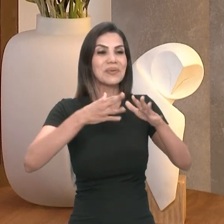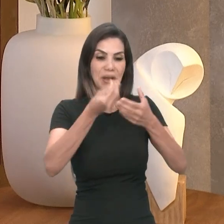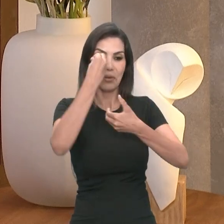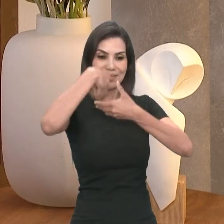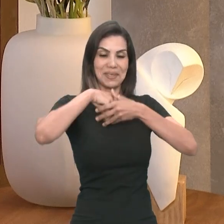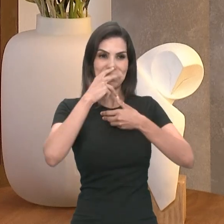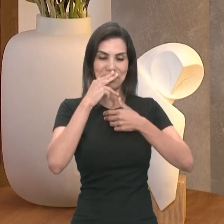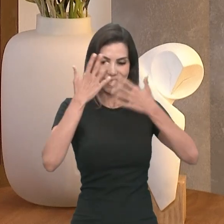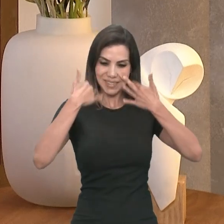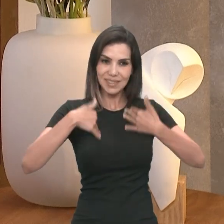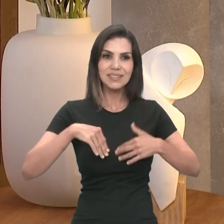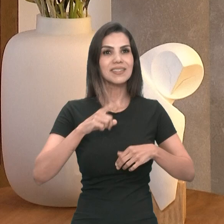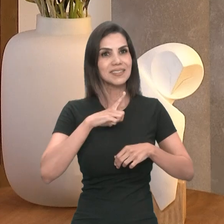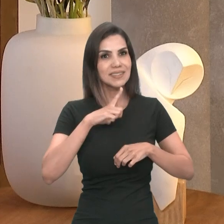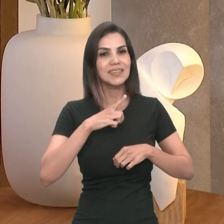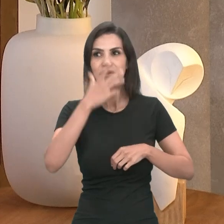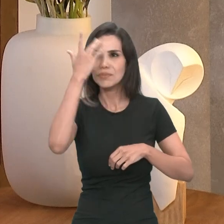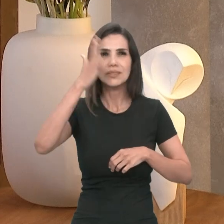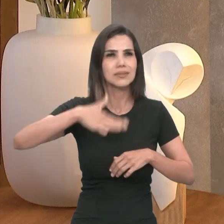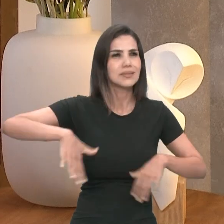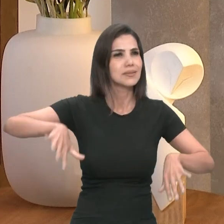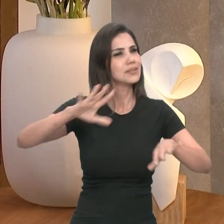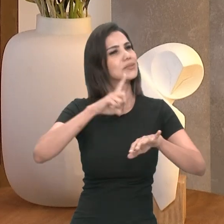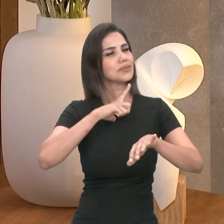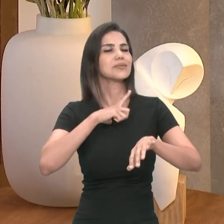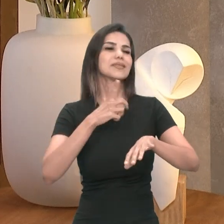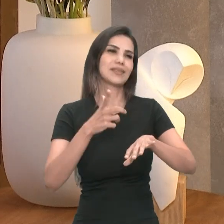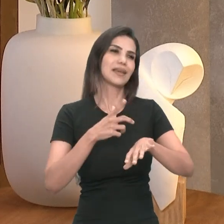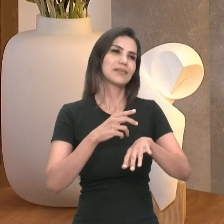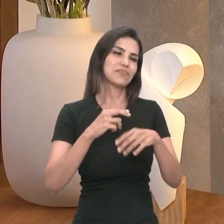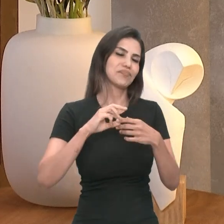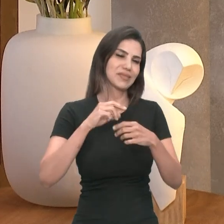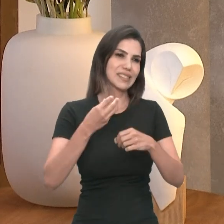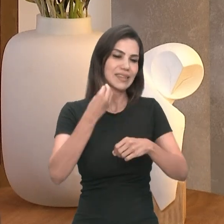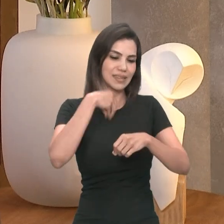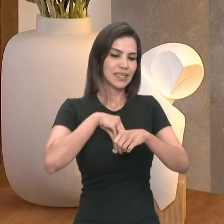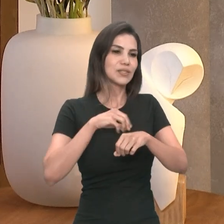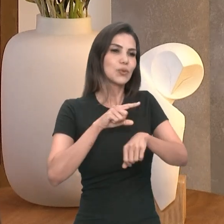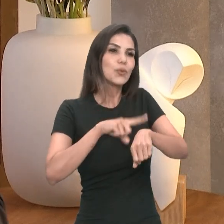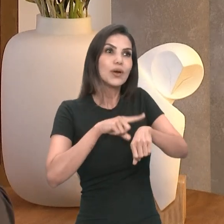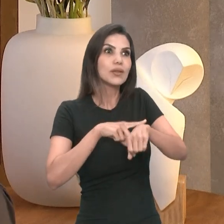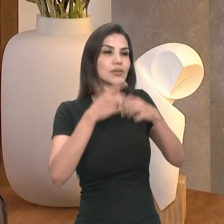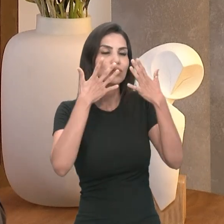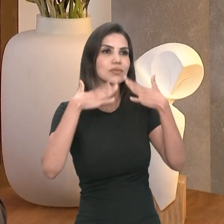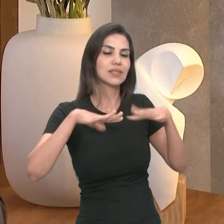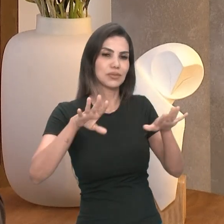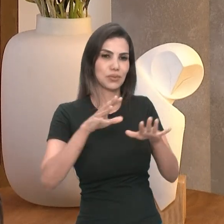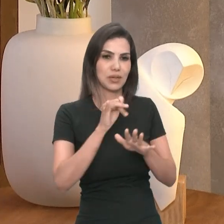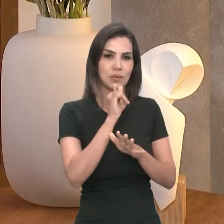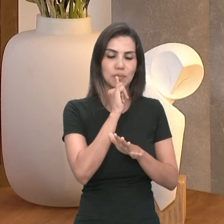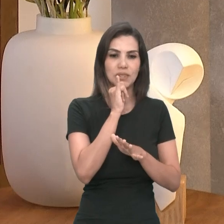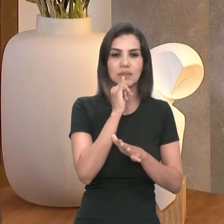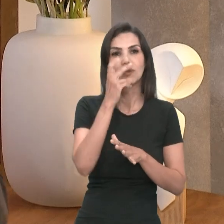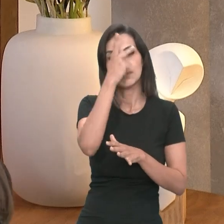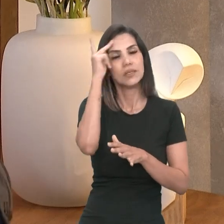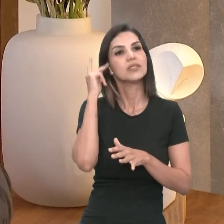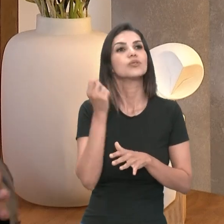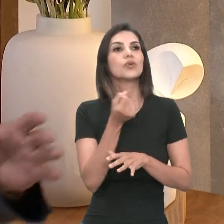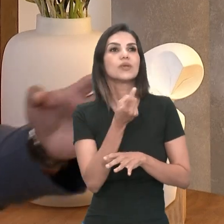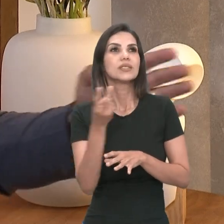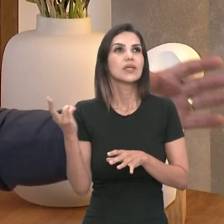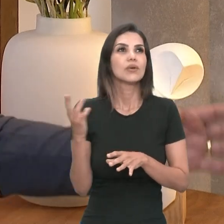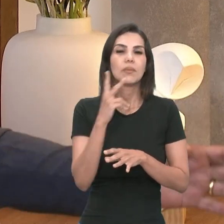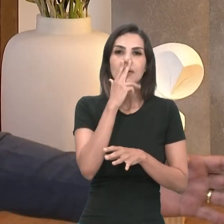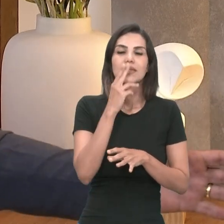né, que são determinadas por genética, que há pessoas, né, que têm, né, um relógio que é a tendência a dormir